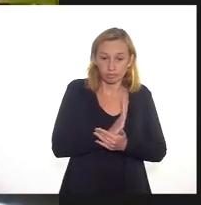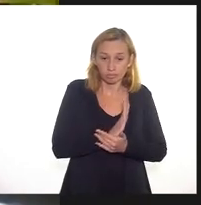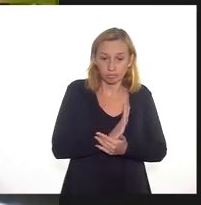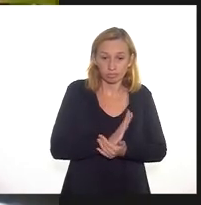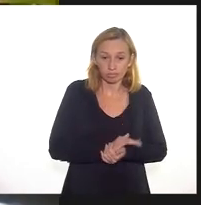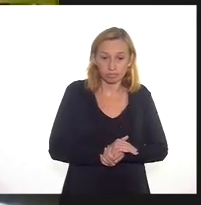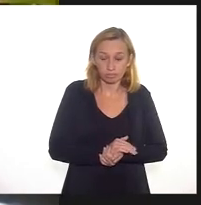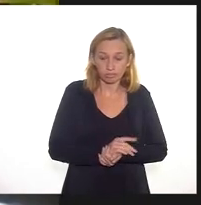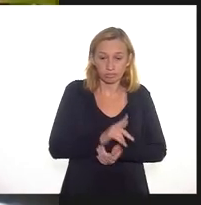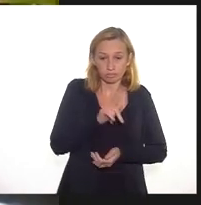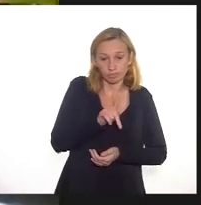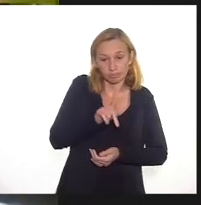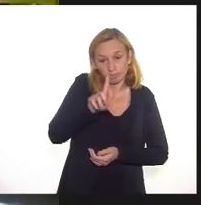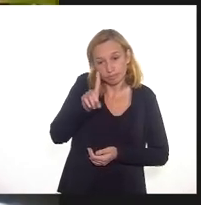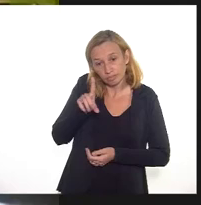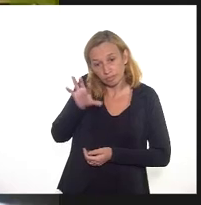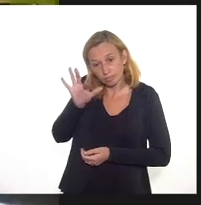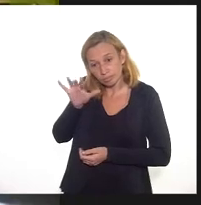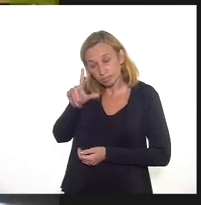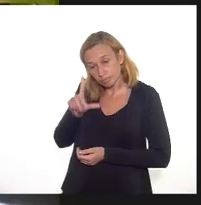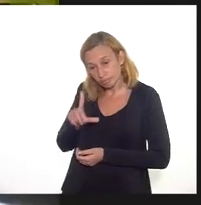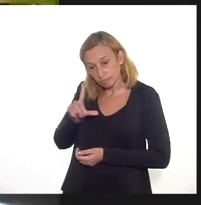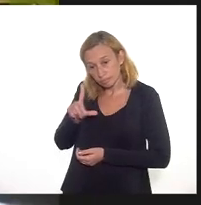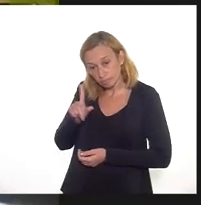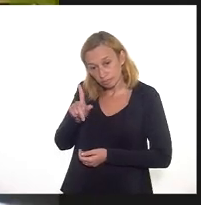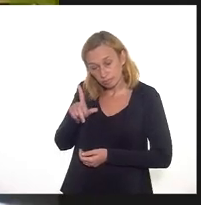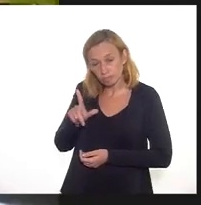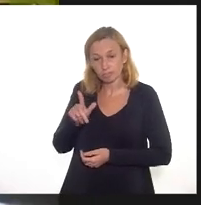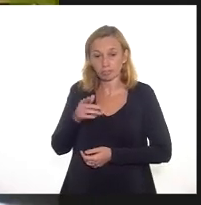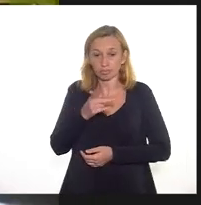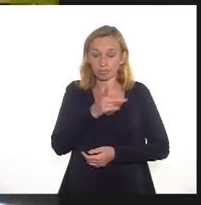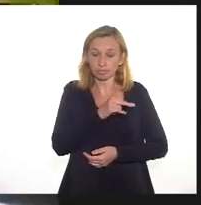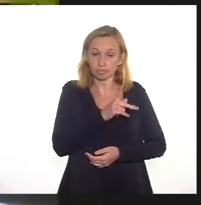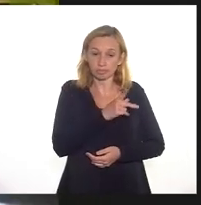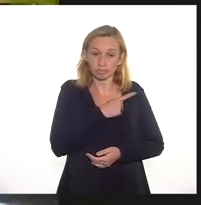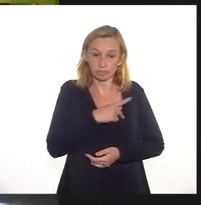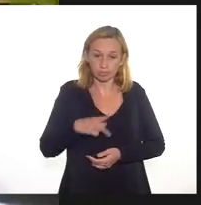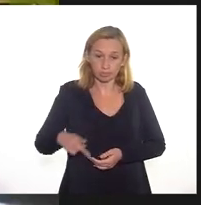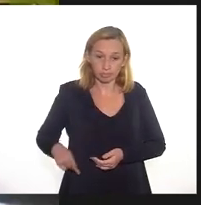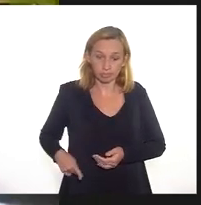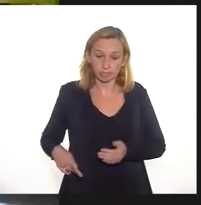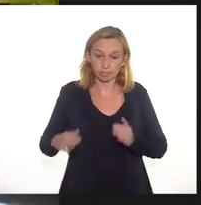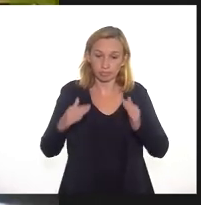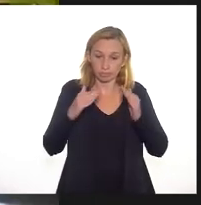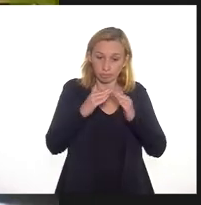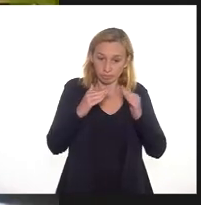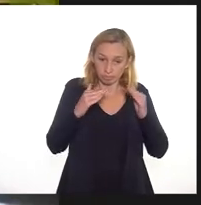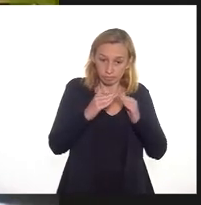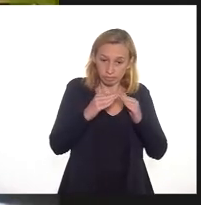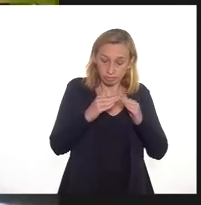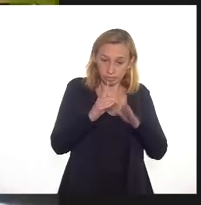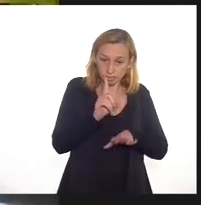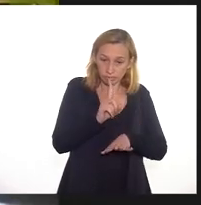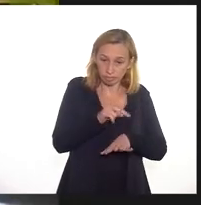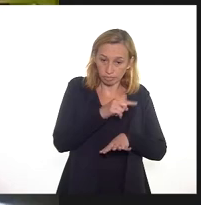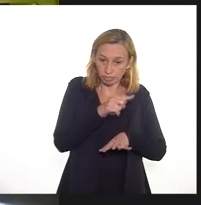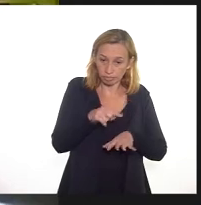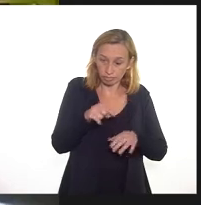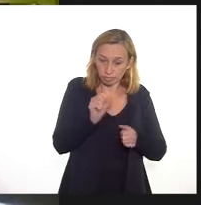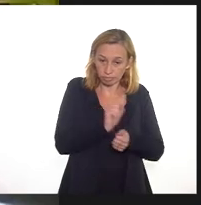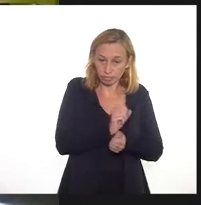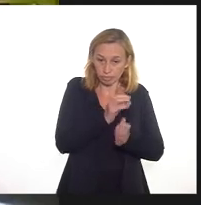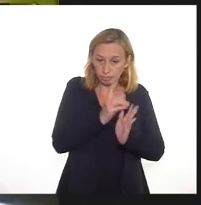um PDL do presidente desta casa suspendendo os efeitos do